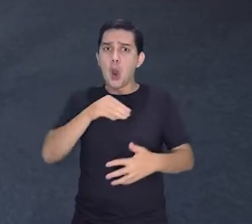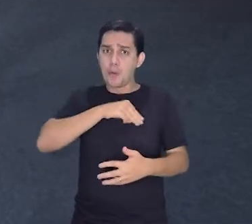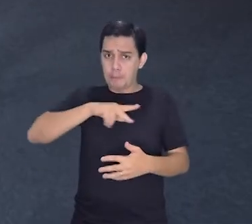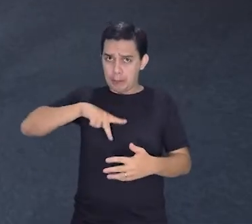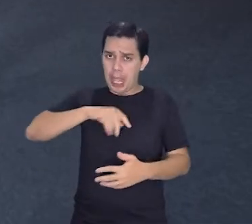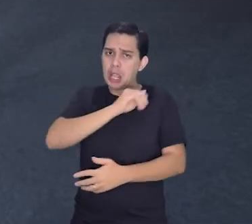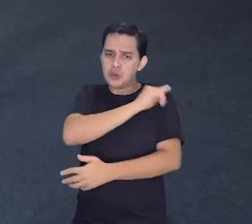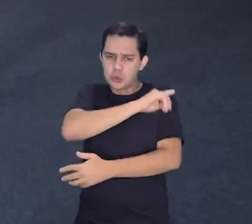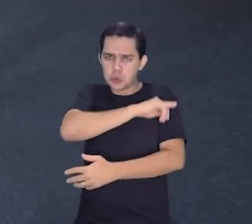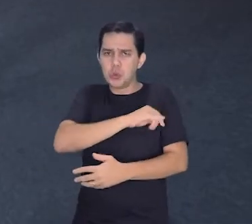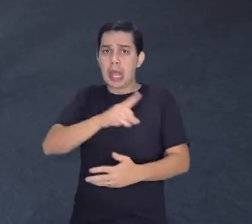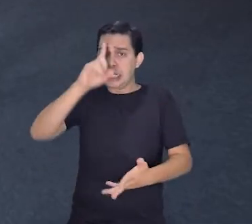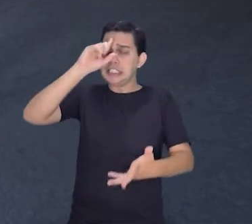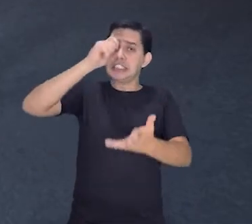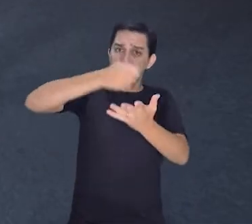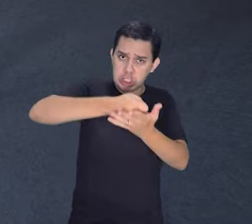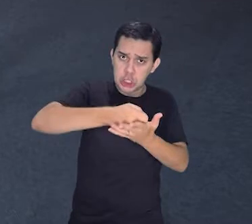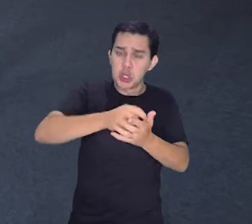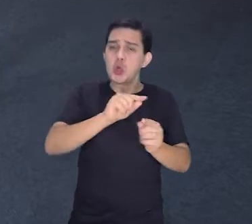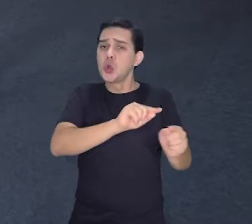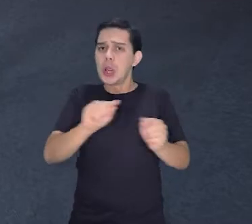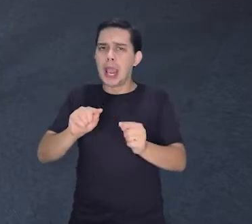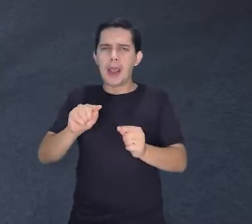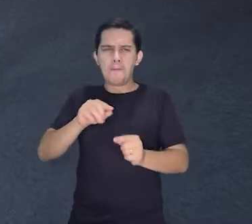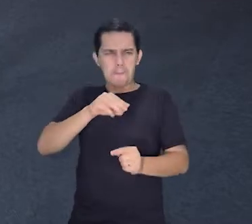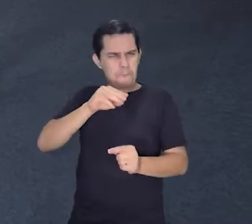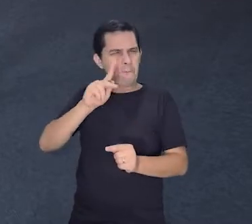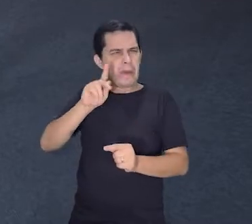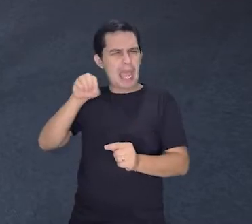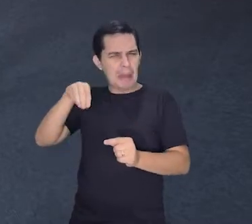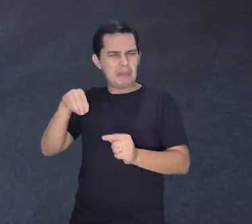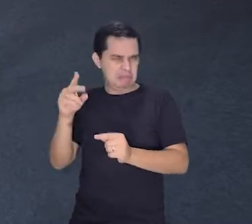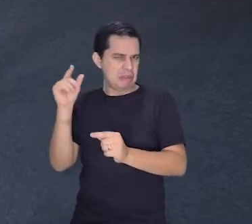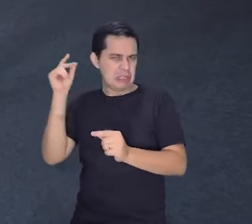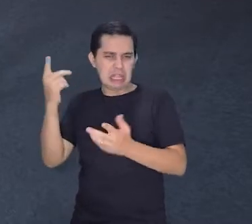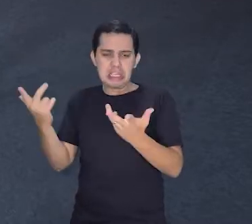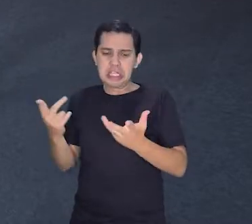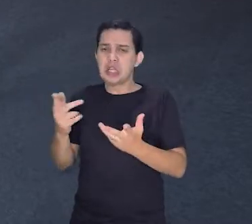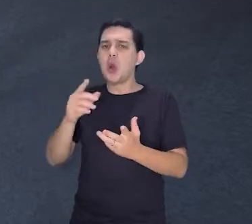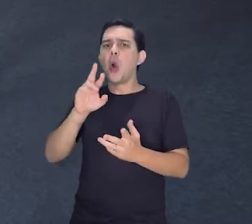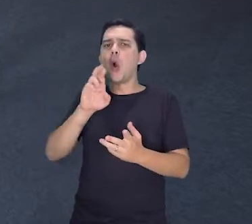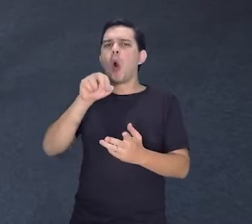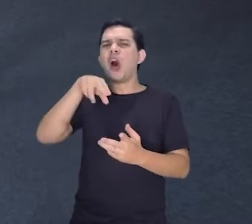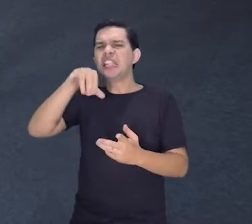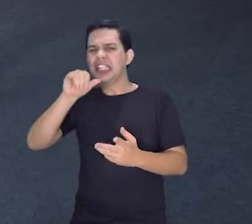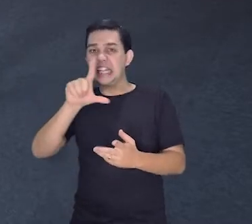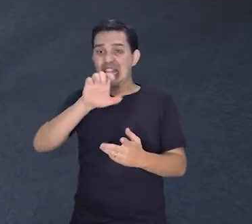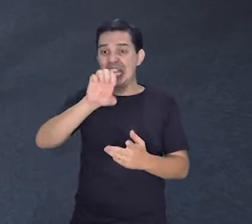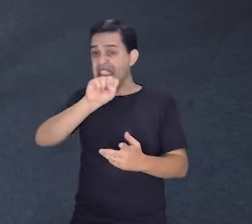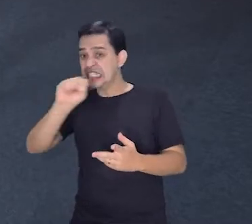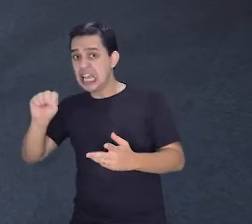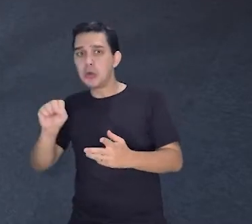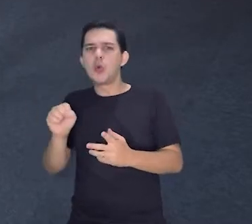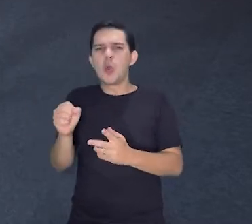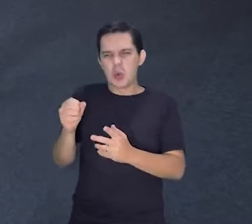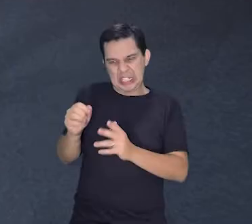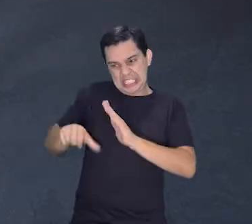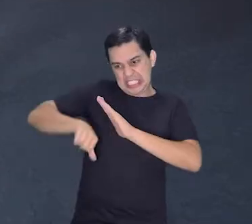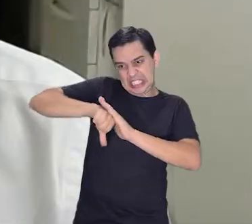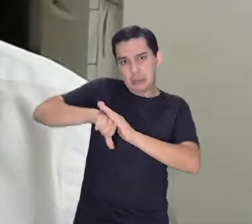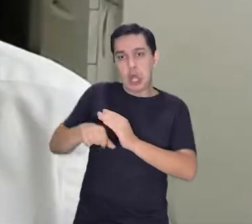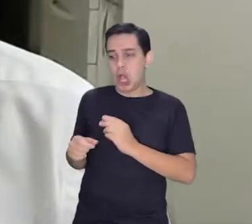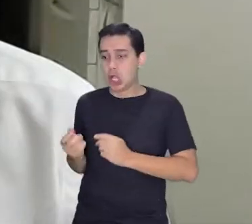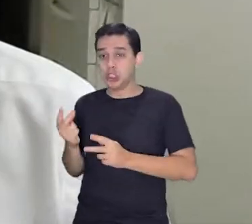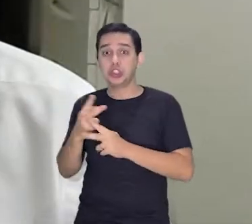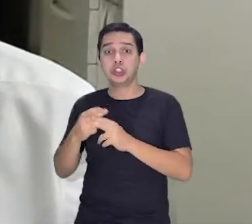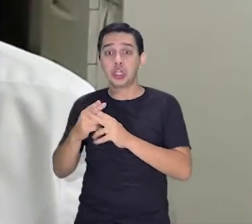com a decretação da prisão do ex-PM Rony Lessa e de sua esposa Elaine Lessa pelo crime de lavagem de dinheiro. Entenda o caso com o